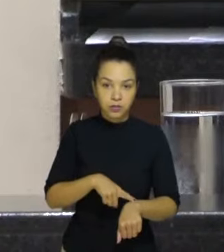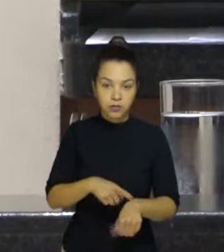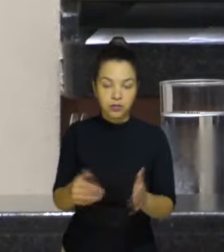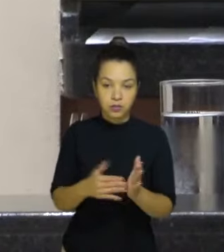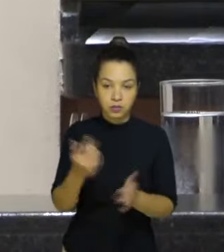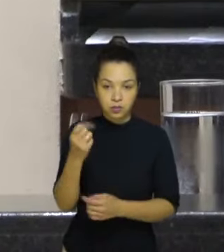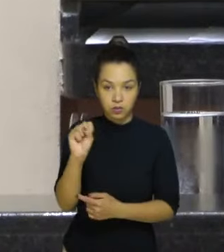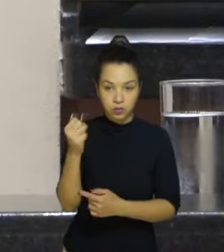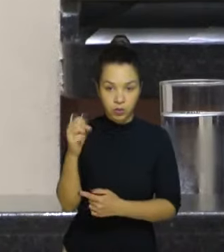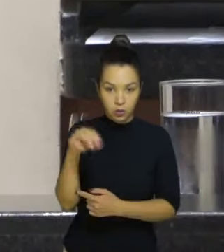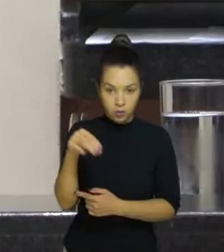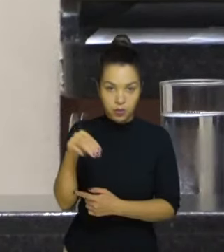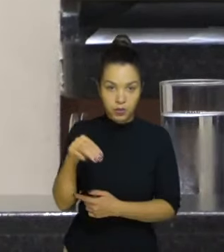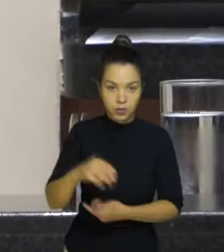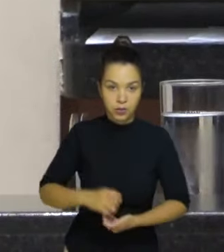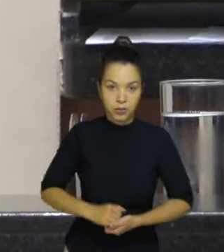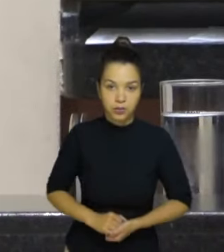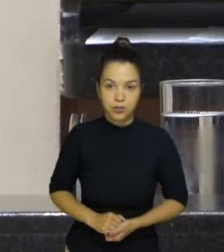8 minutos.